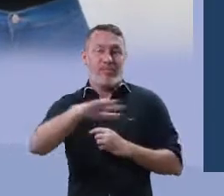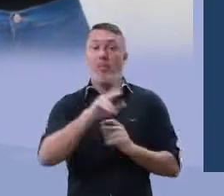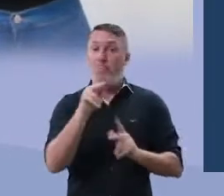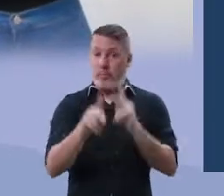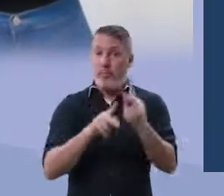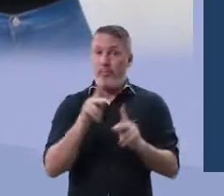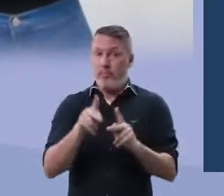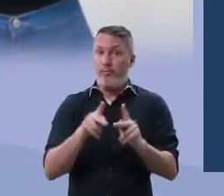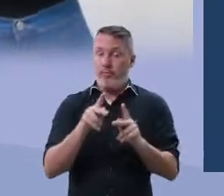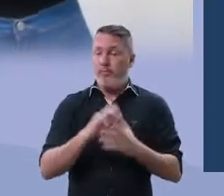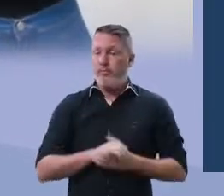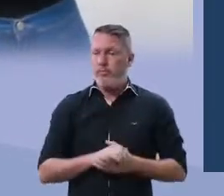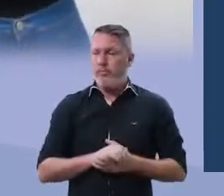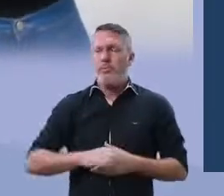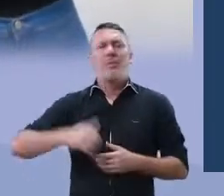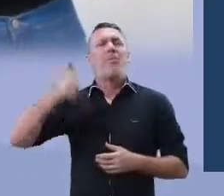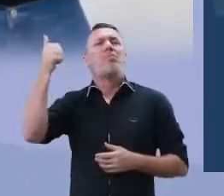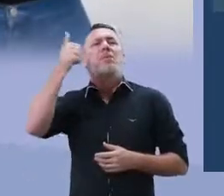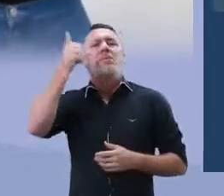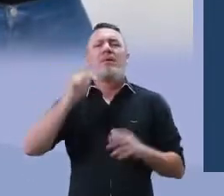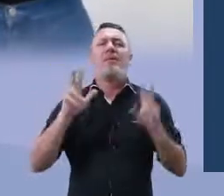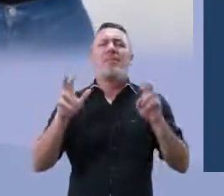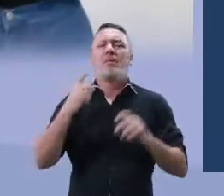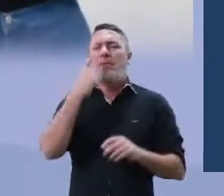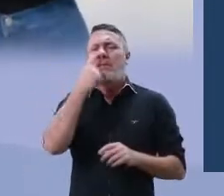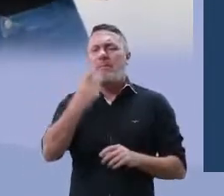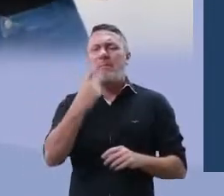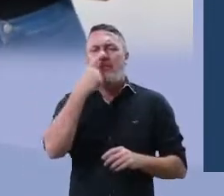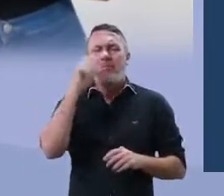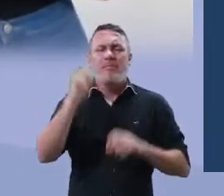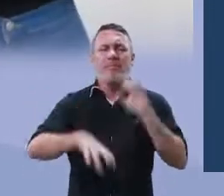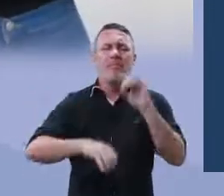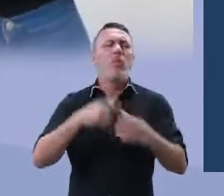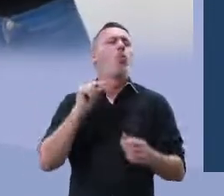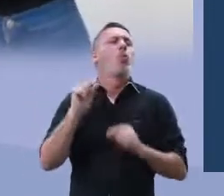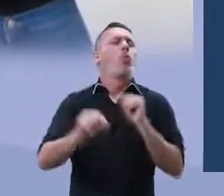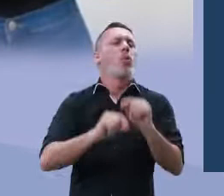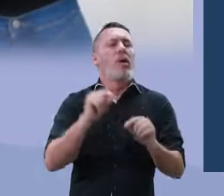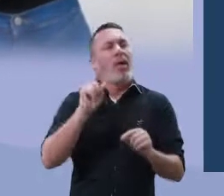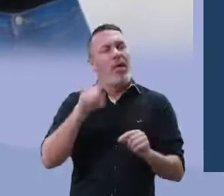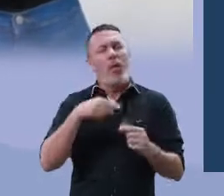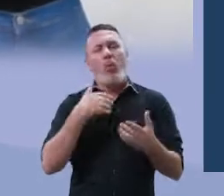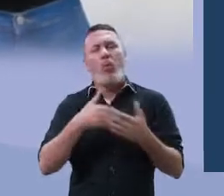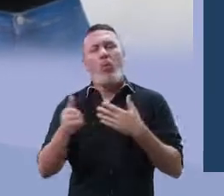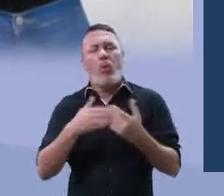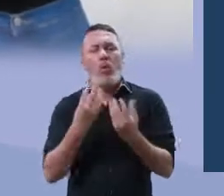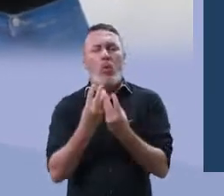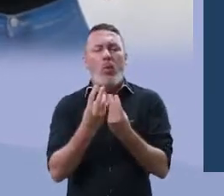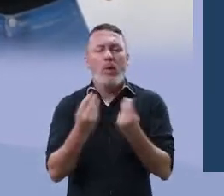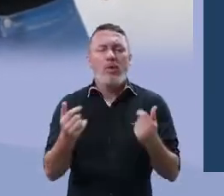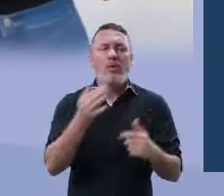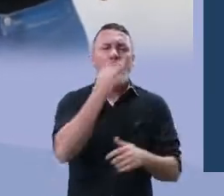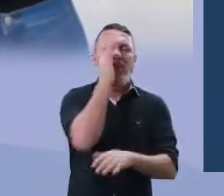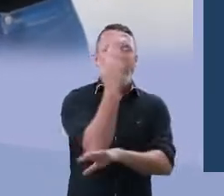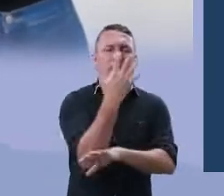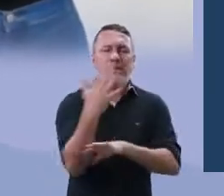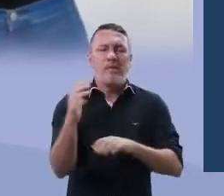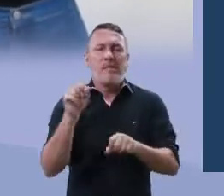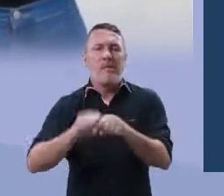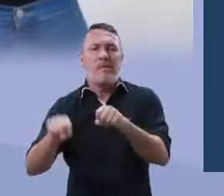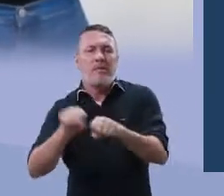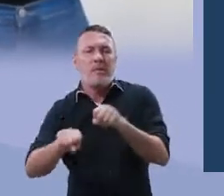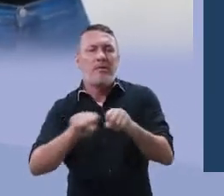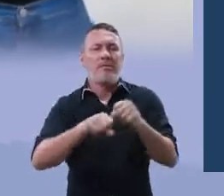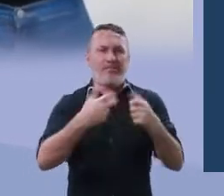nossa comunidade, para a nossa população. Primeiro, o que a gente considera como poluição? É qualquer degradação da